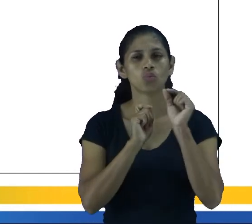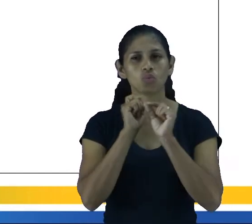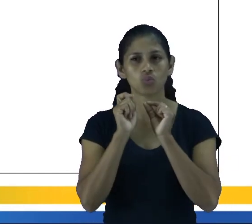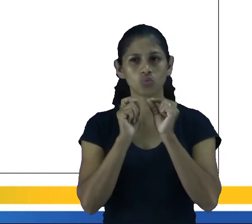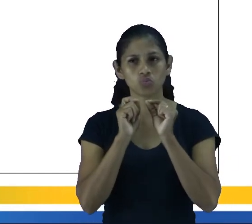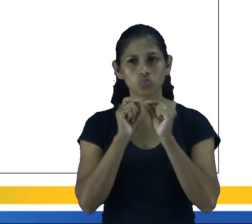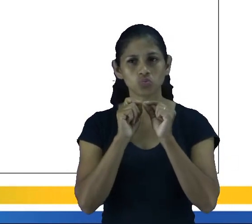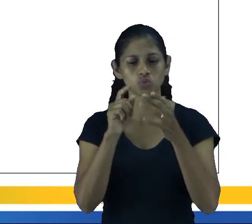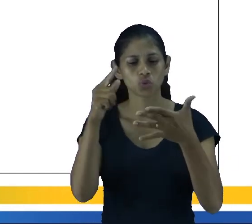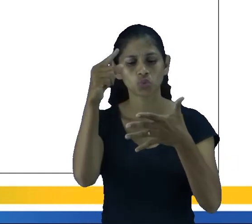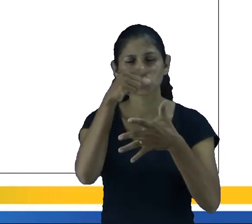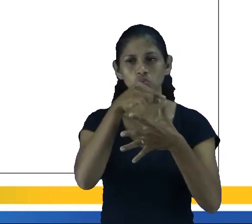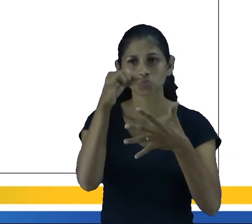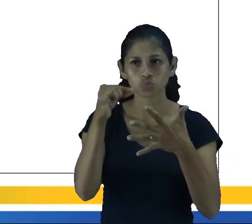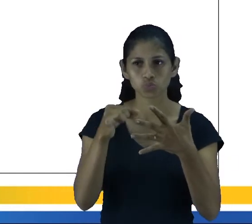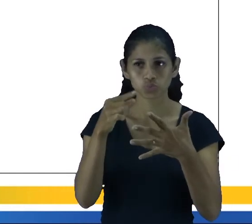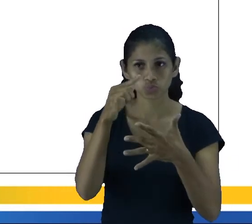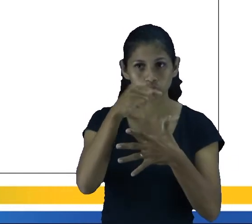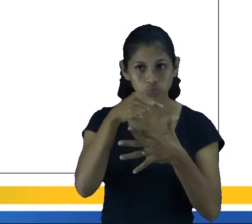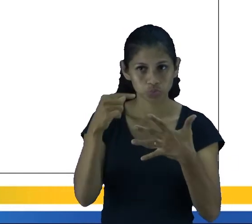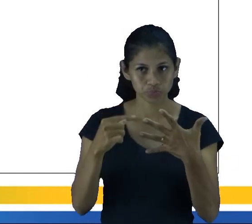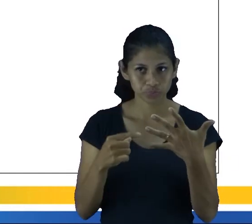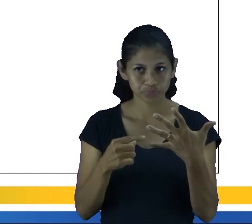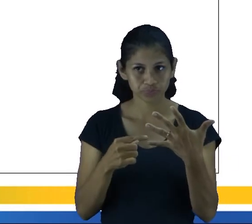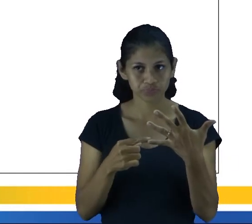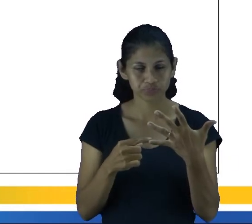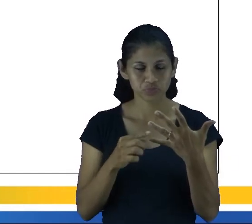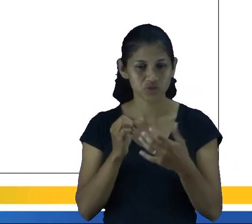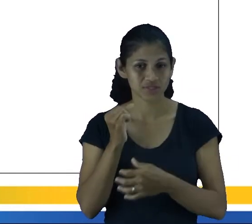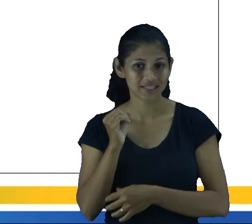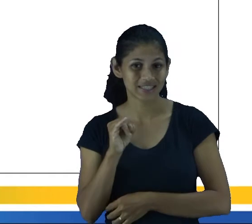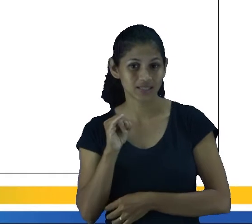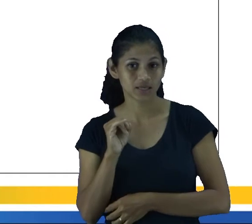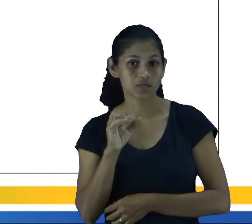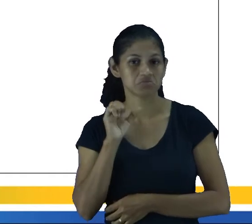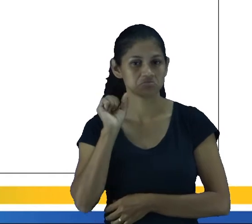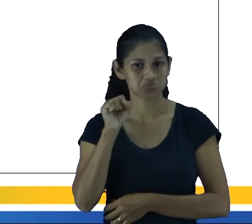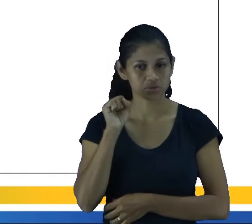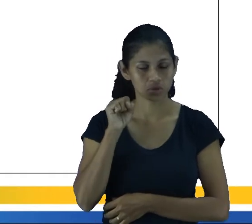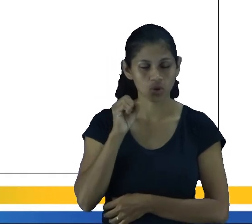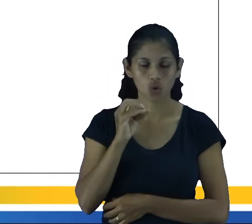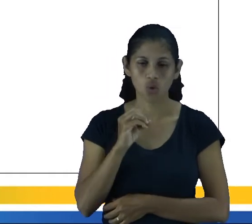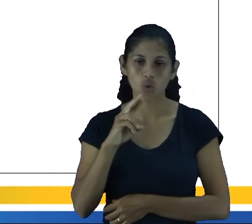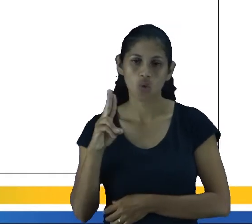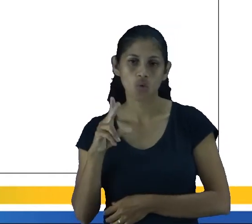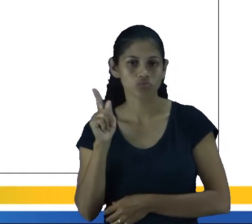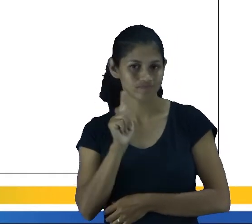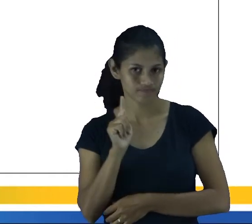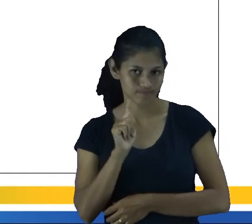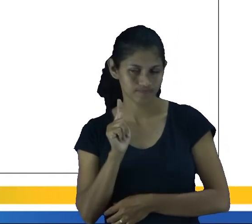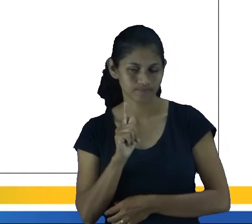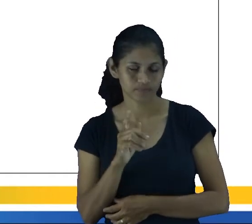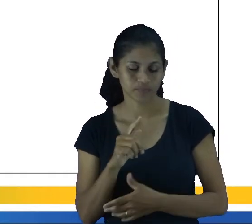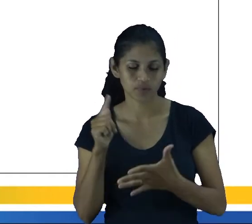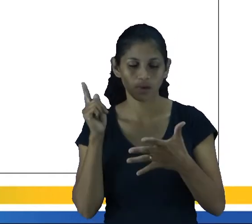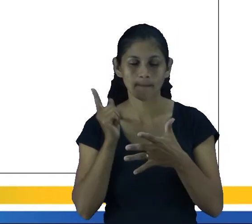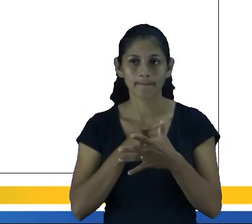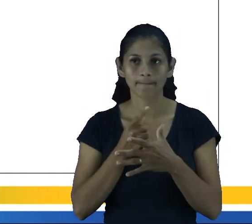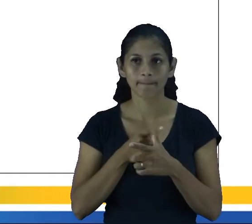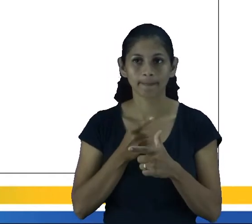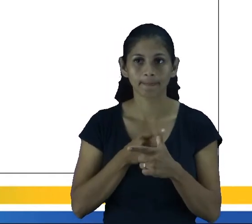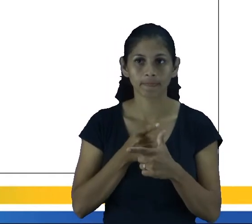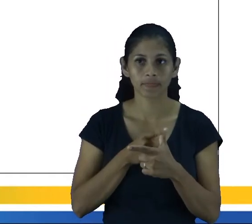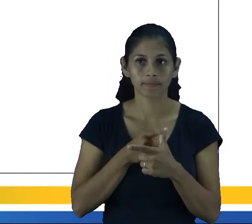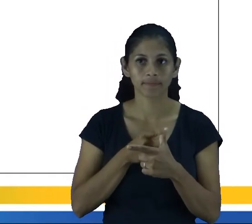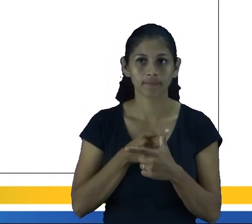uns critérios para saber se esse tipo de reação ele ocorre ou não. Então, o primeiro critério vai ser o quê? Vai ser a formação